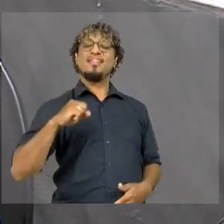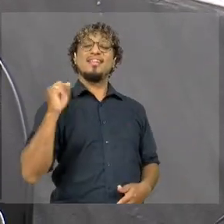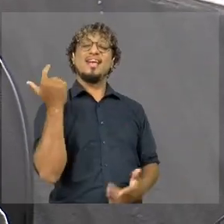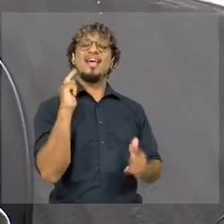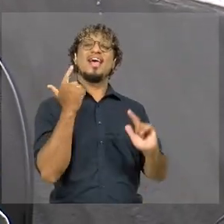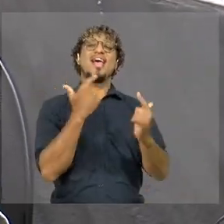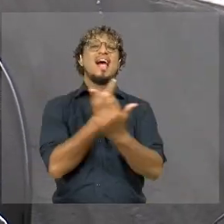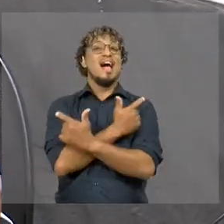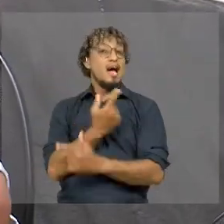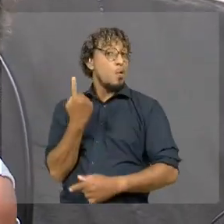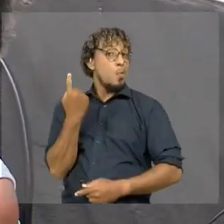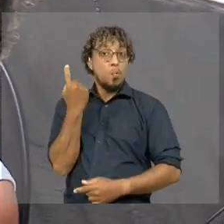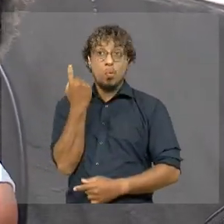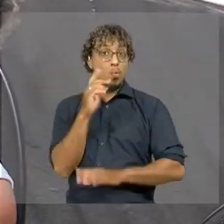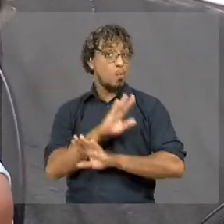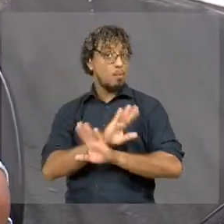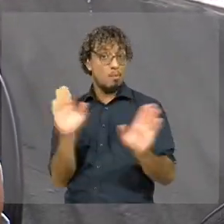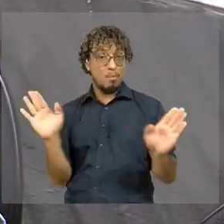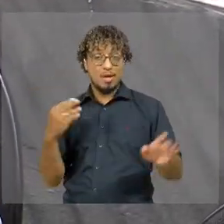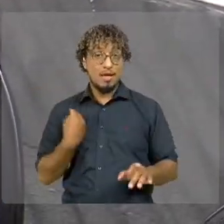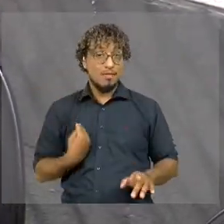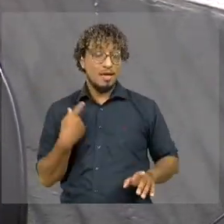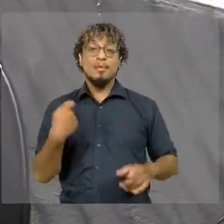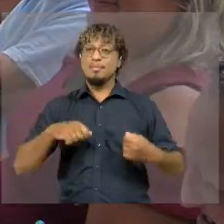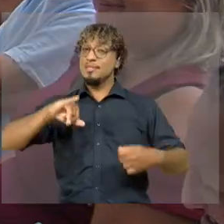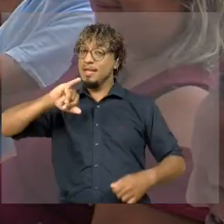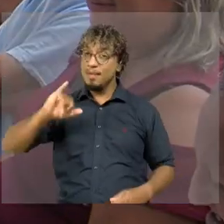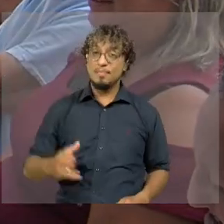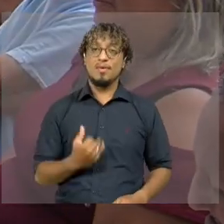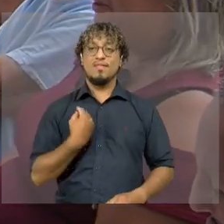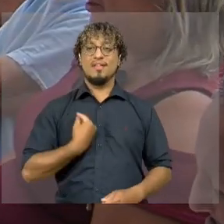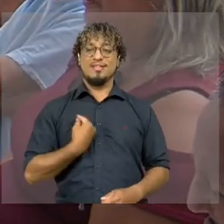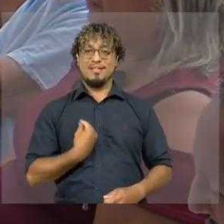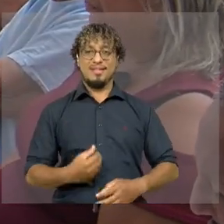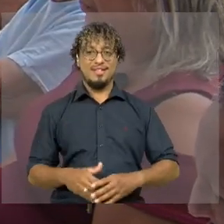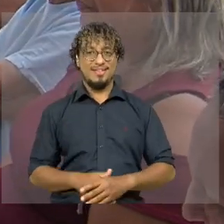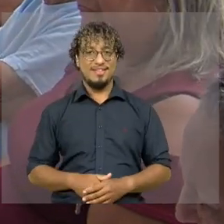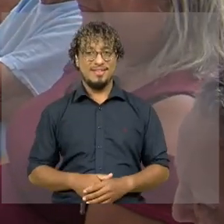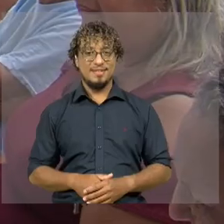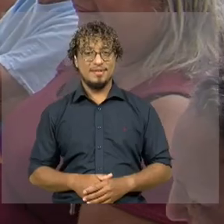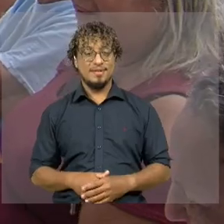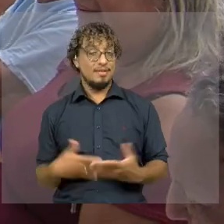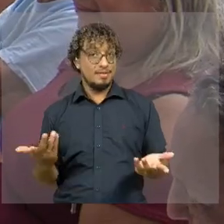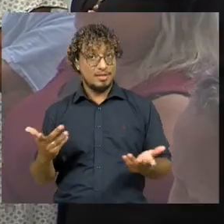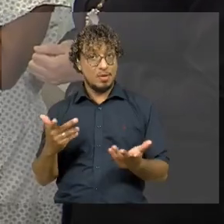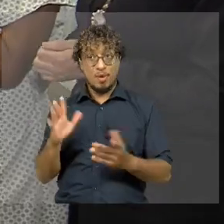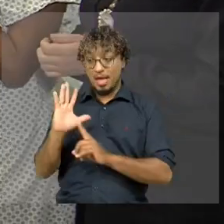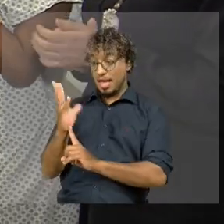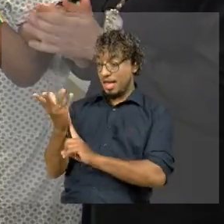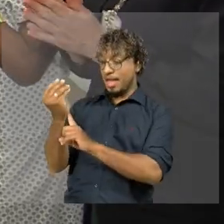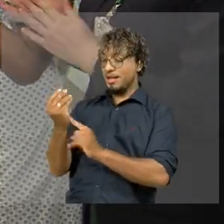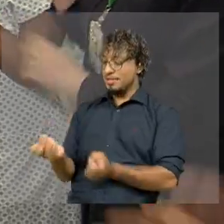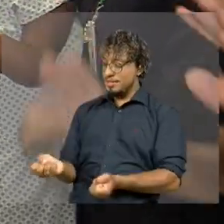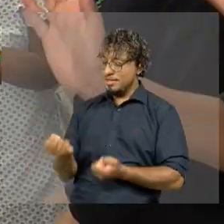A gente só tem uma vida e tem que aproveitar enquanto tá vivo. Depois dessa injeção de arte,